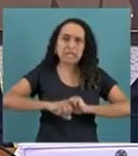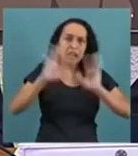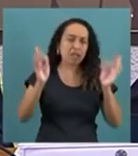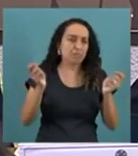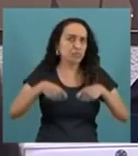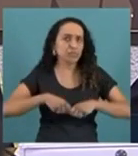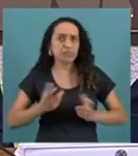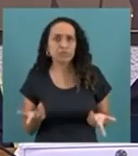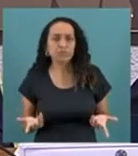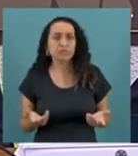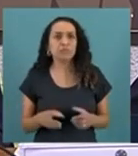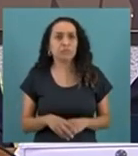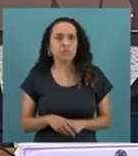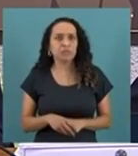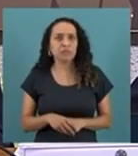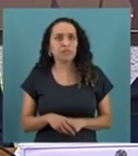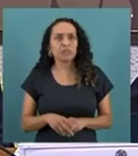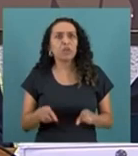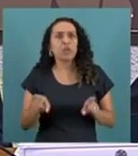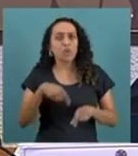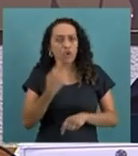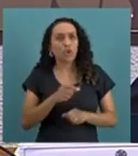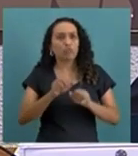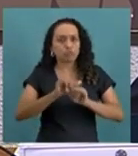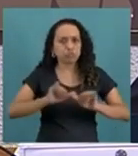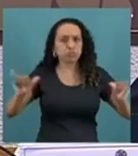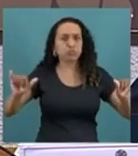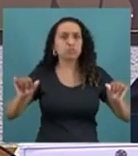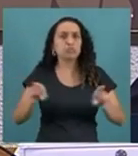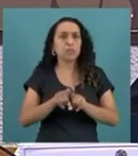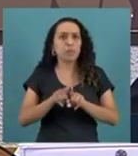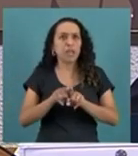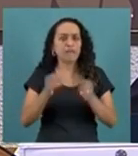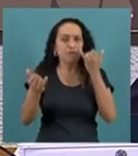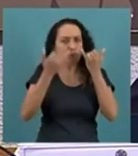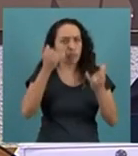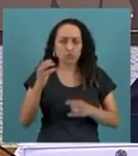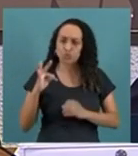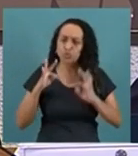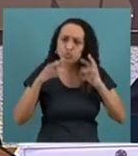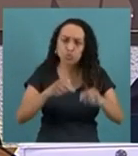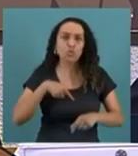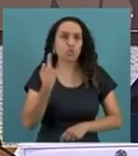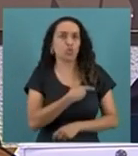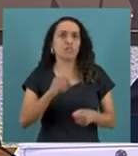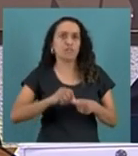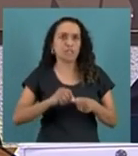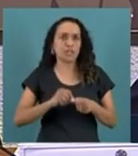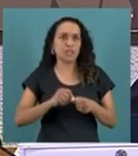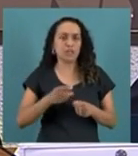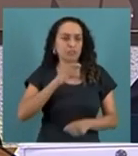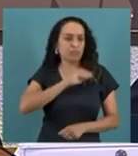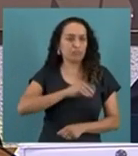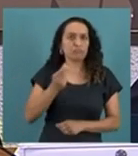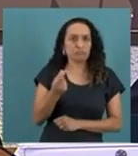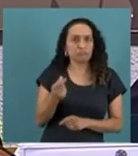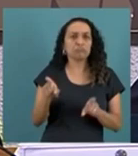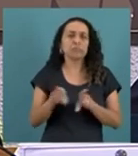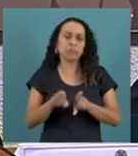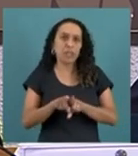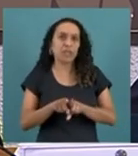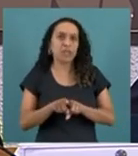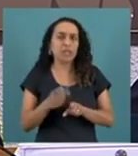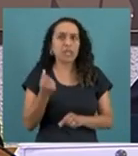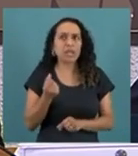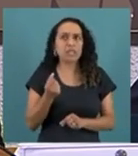possível. Nós divulgamos as atualizações de tudo no que nós estamos fazendo, a nossa renda aqui. Nossa renda saiu